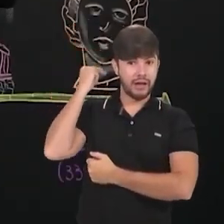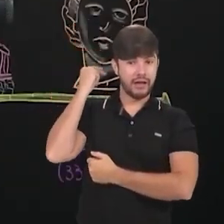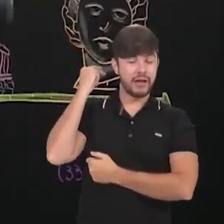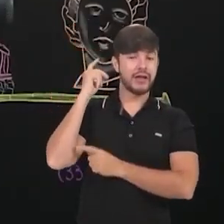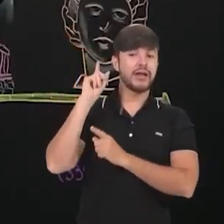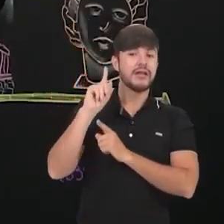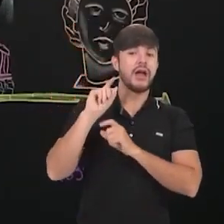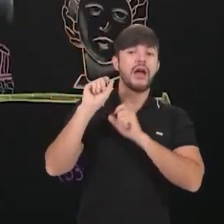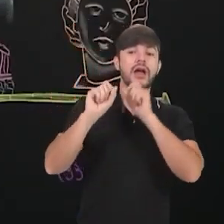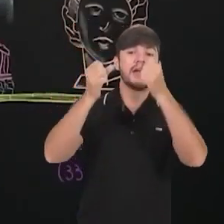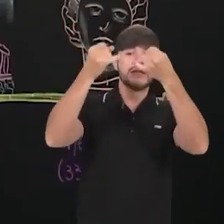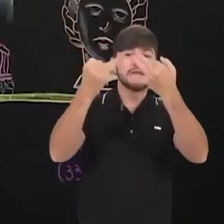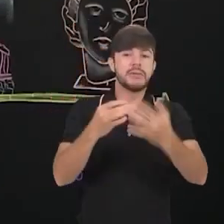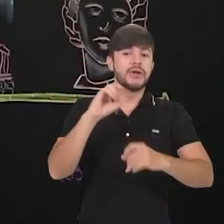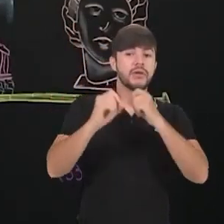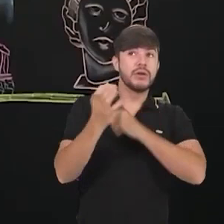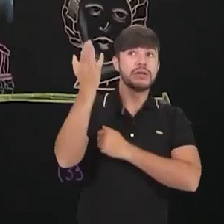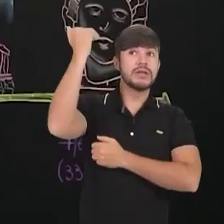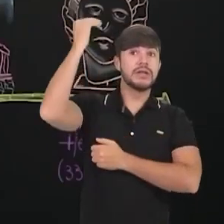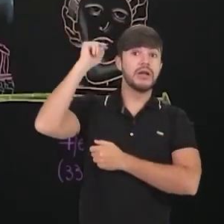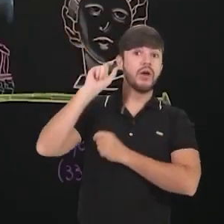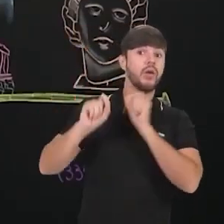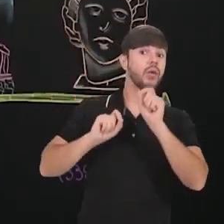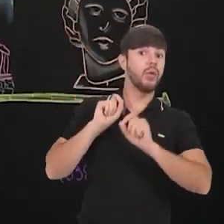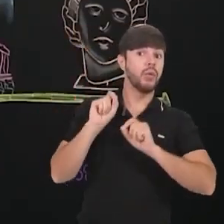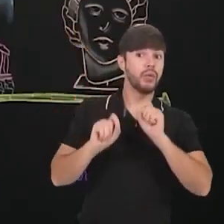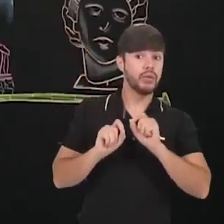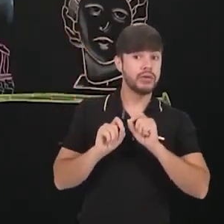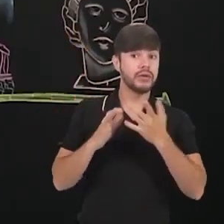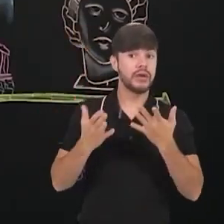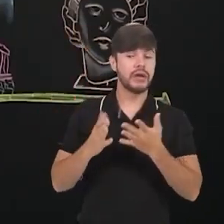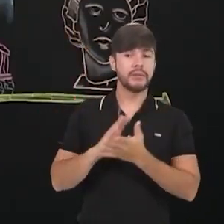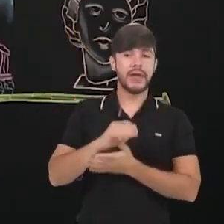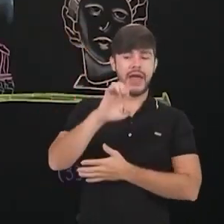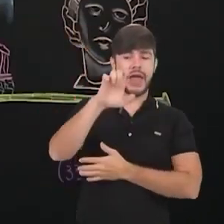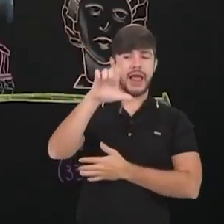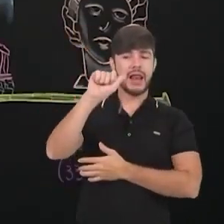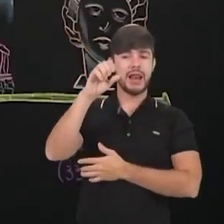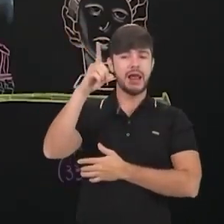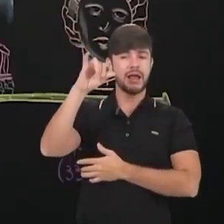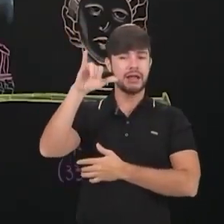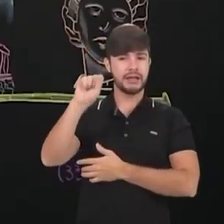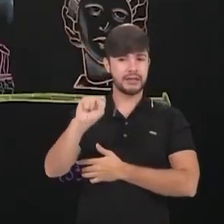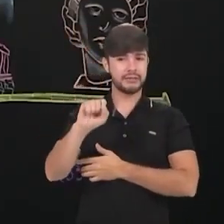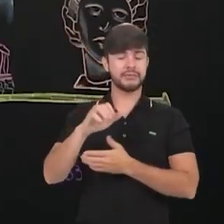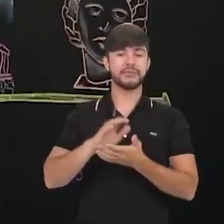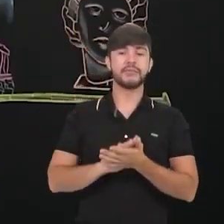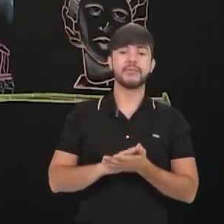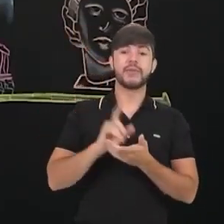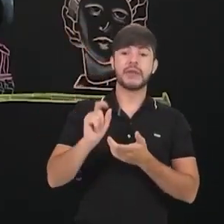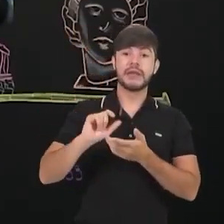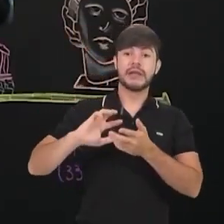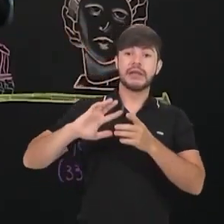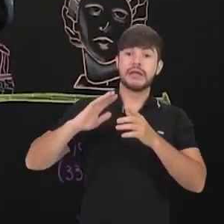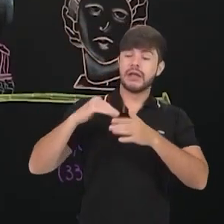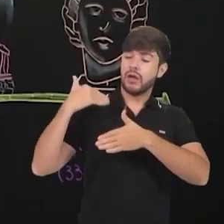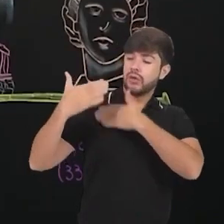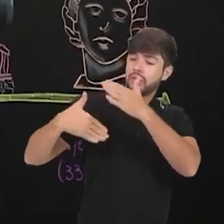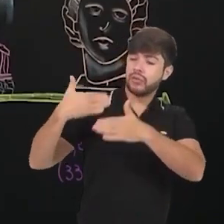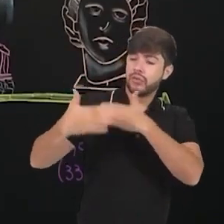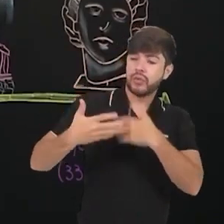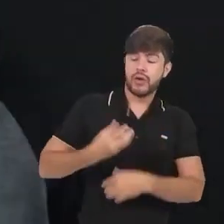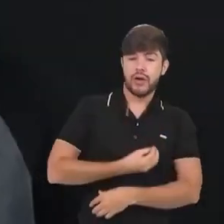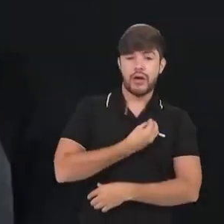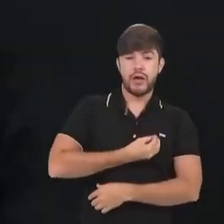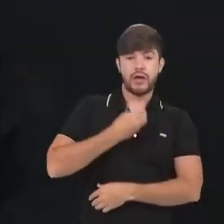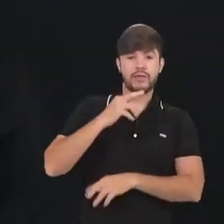Grécia de outros tempos, que se chamava para eles de Hélade, que teve uma dinâmica histórica que a gente vai falar um